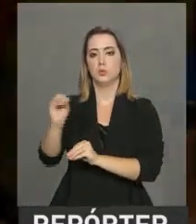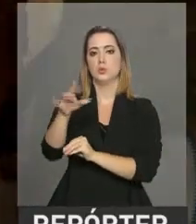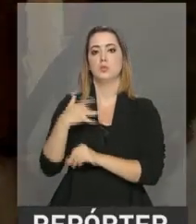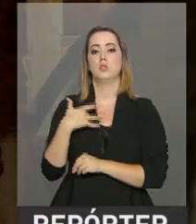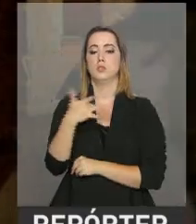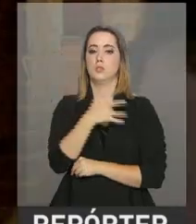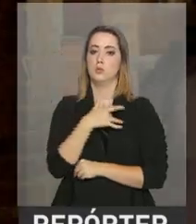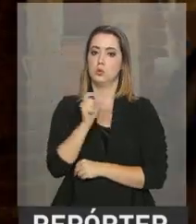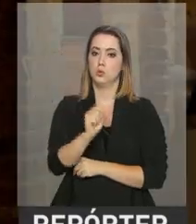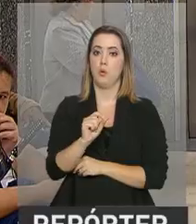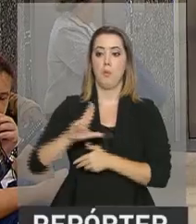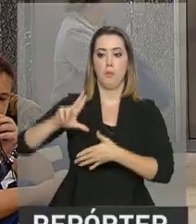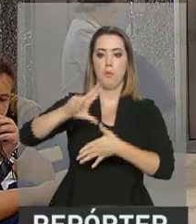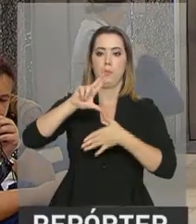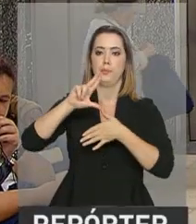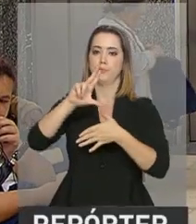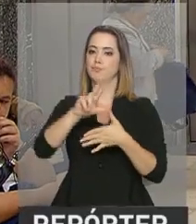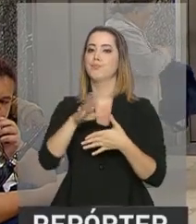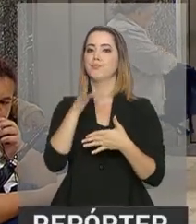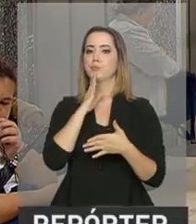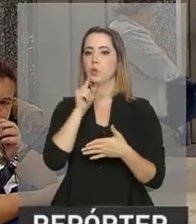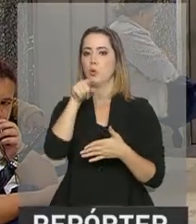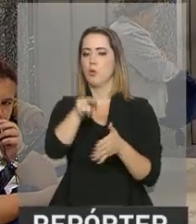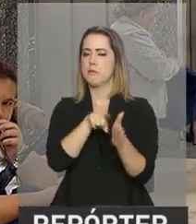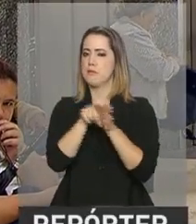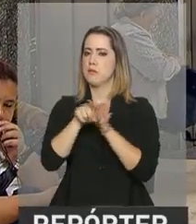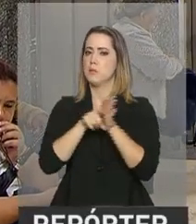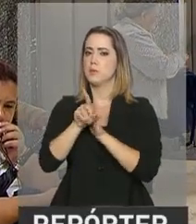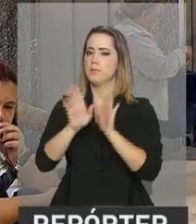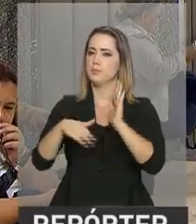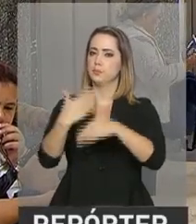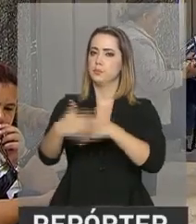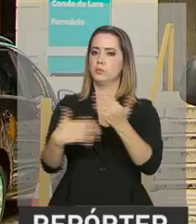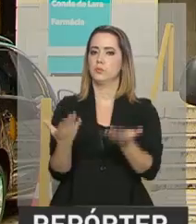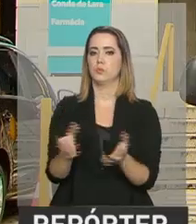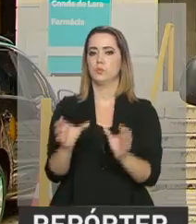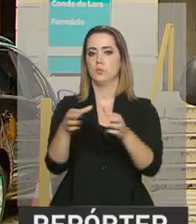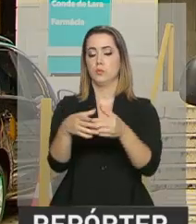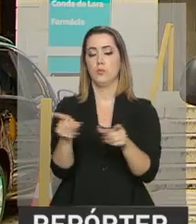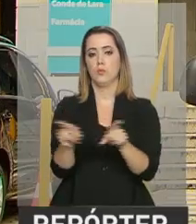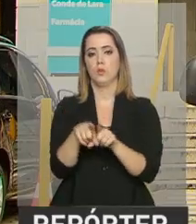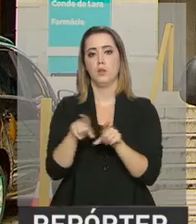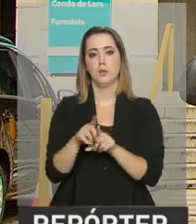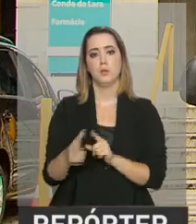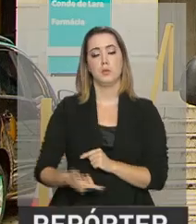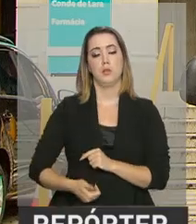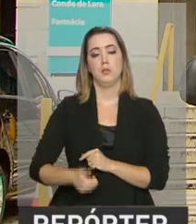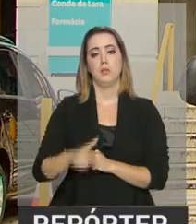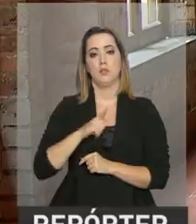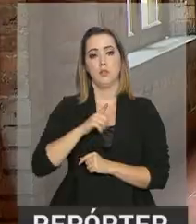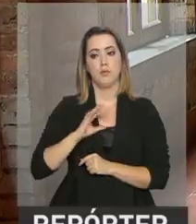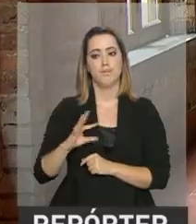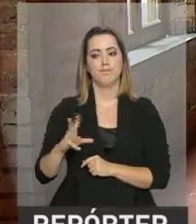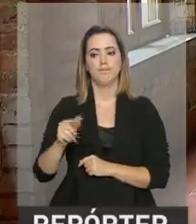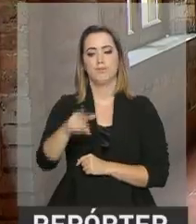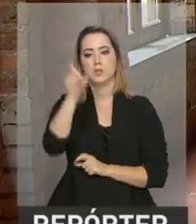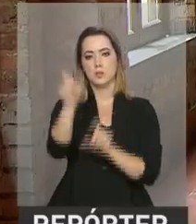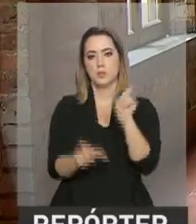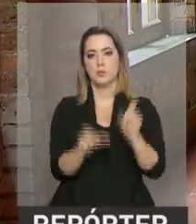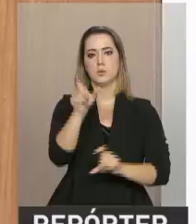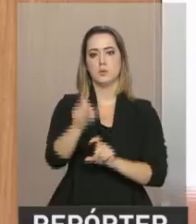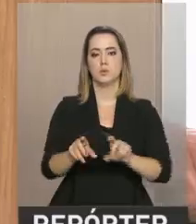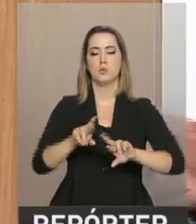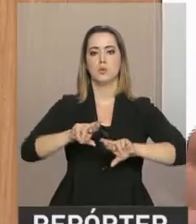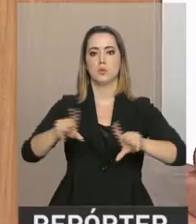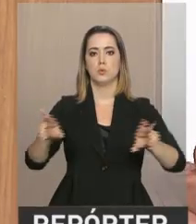Latina reconhecida nacionalmente pelas pesquisas que desenvolve a instituição também possui o maior cadastro de doadores de medula óssea do